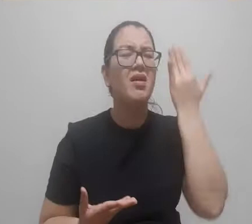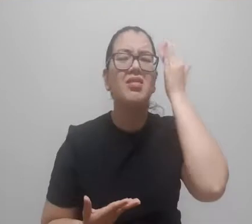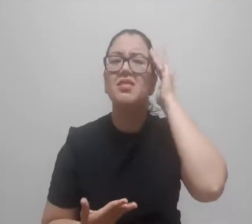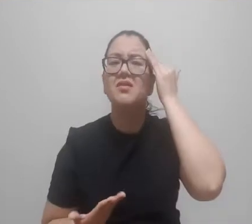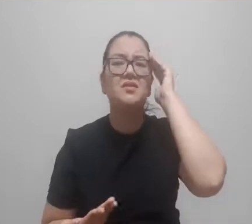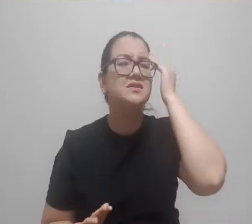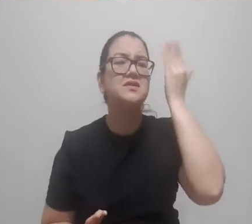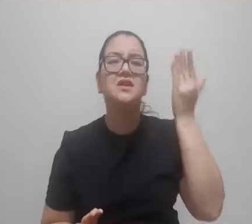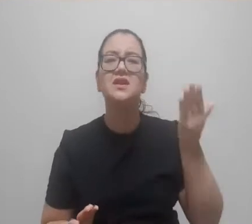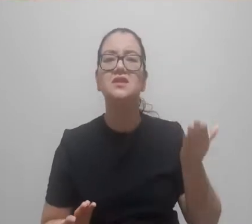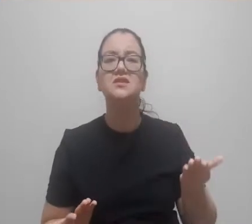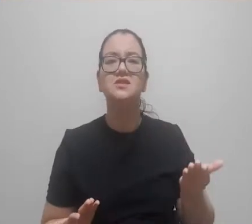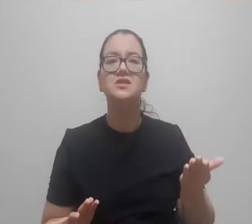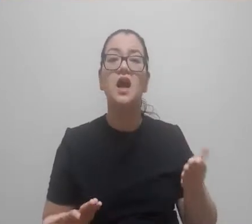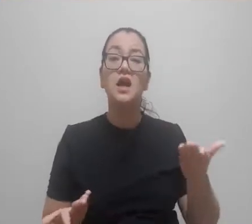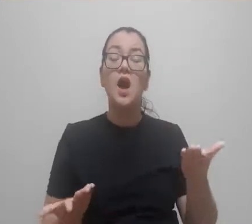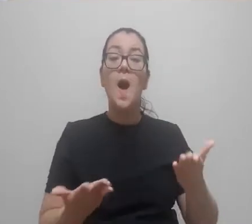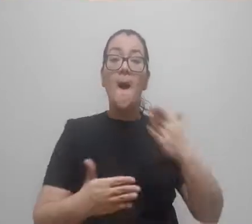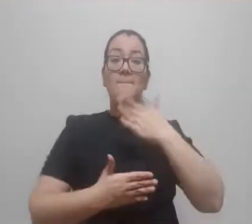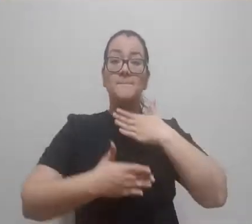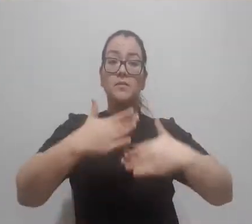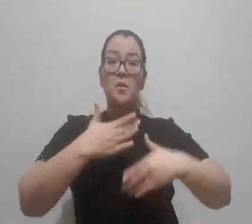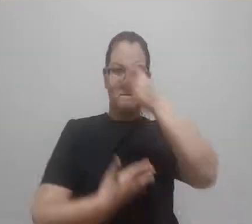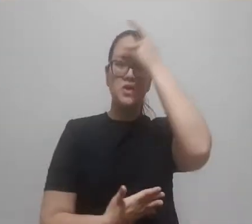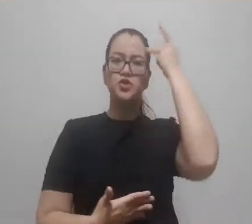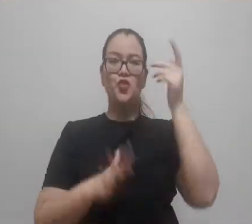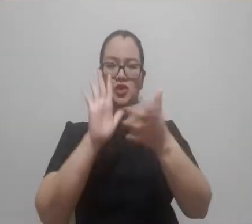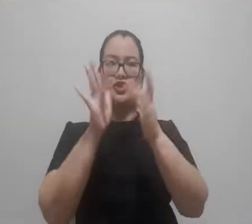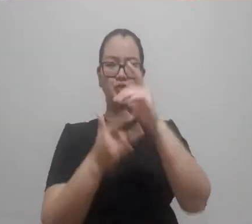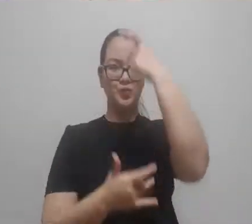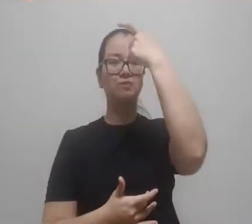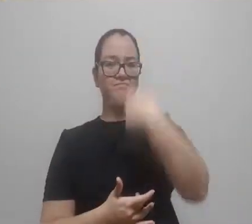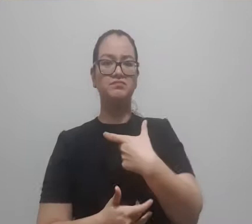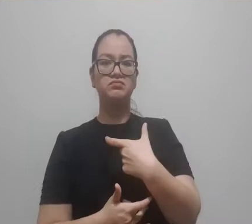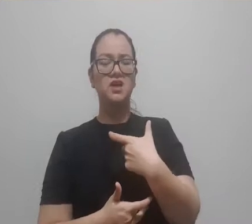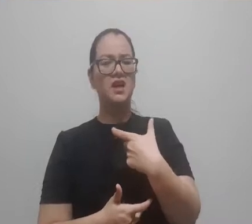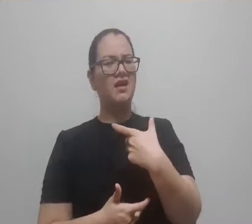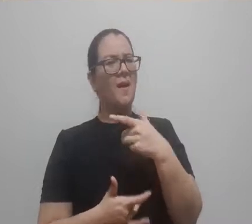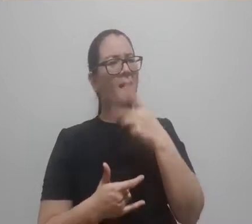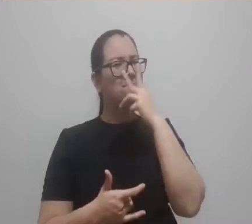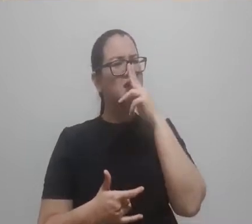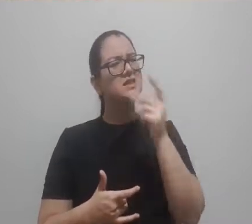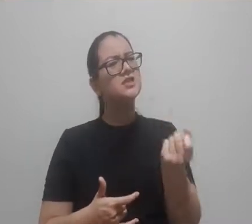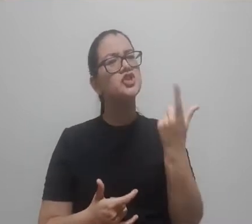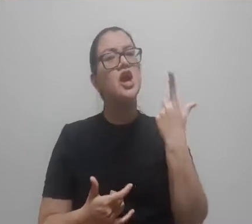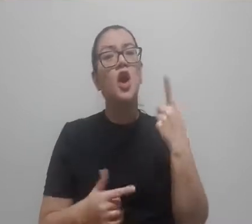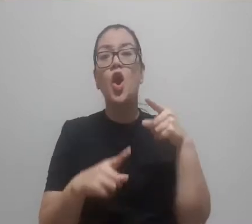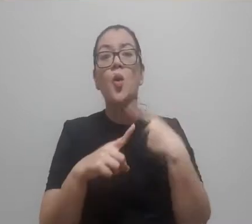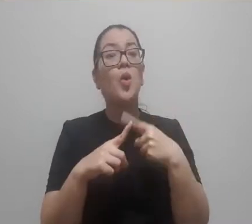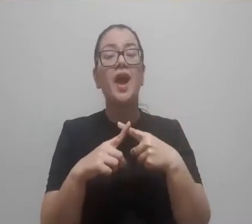própria pessoa. Por quê? Vejam, Jesus não era fariseu e não tinha sido